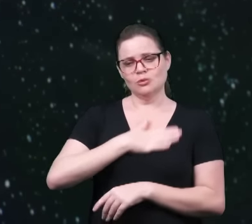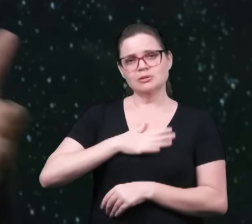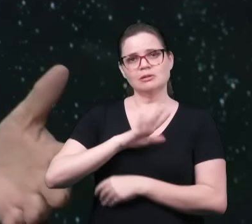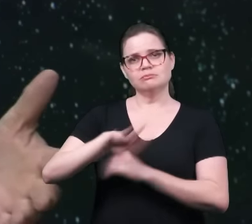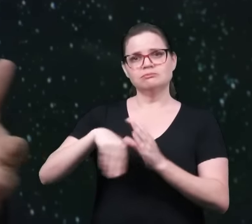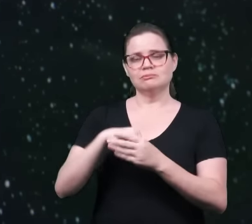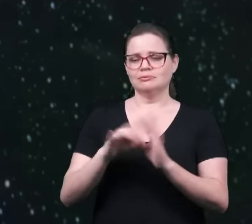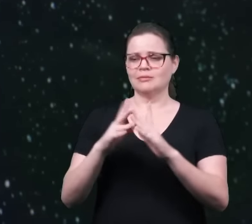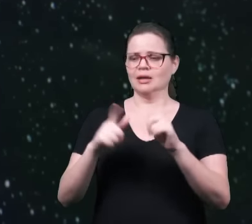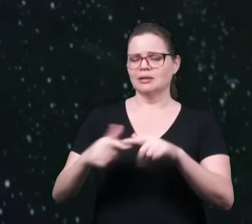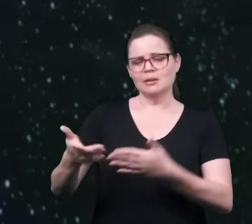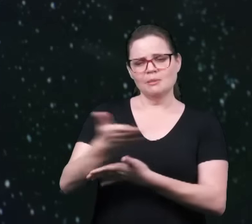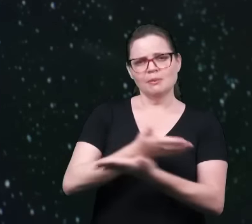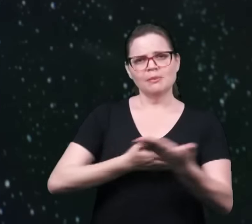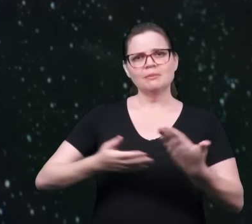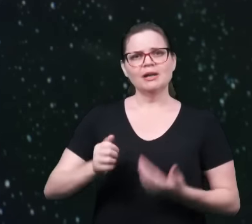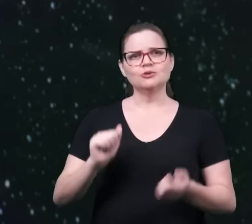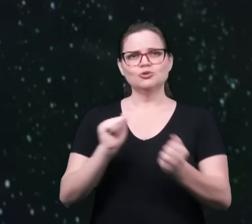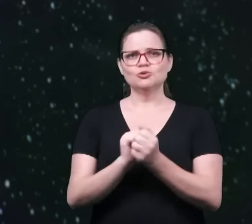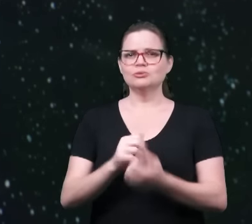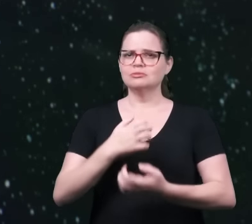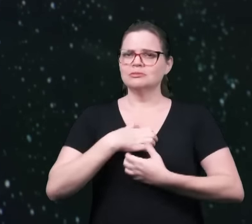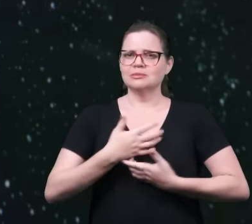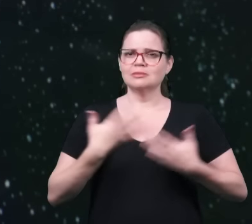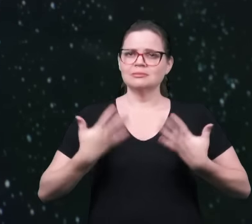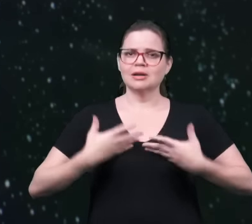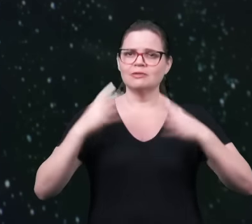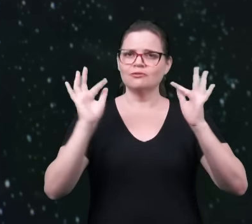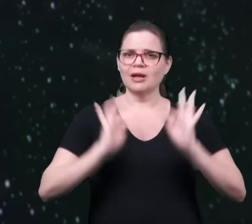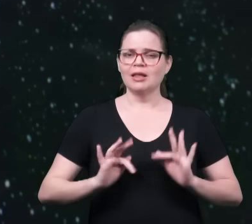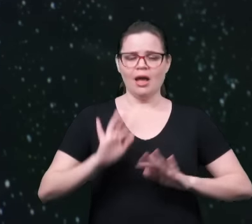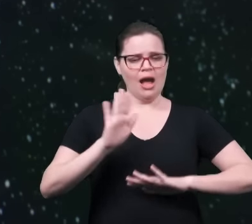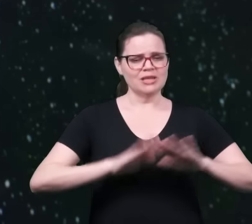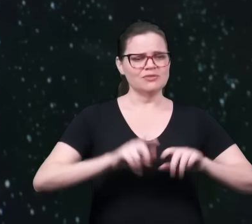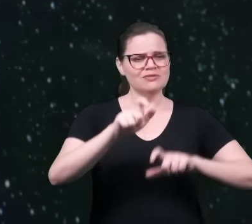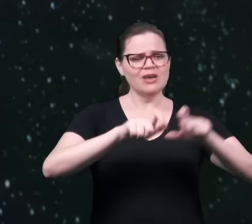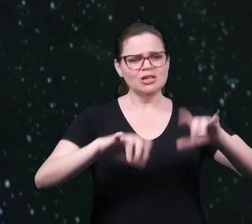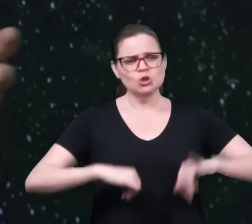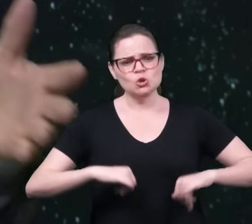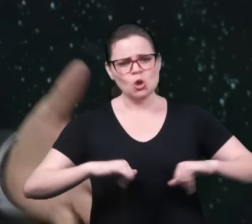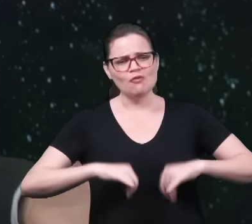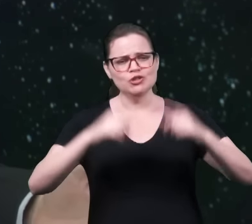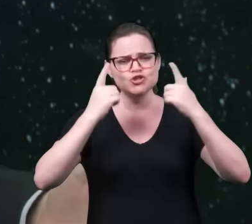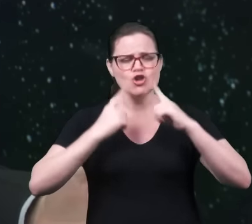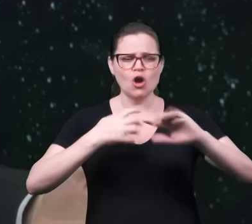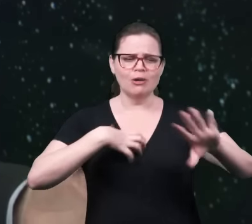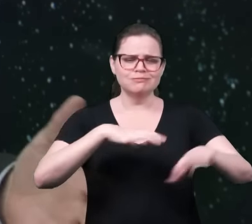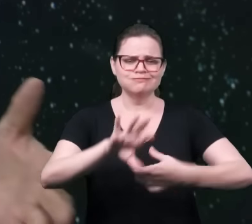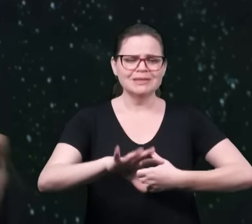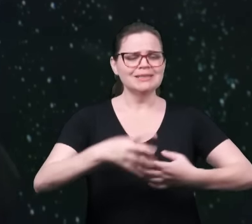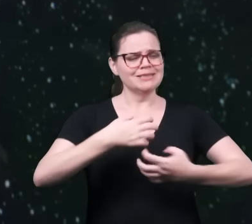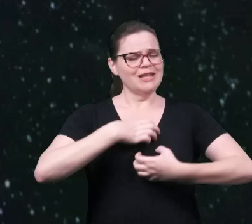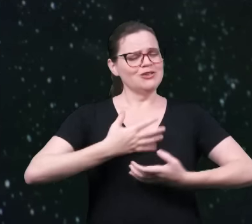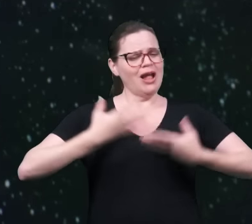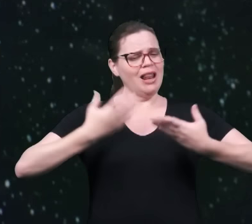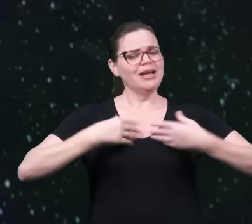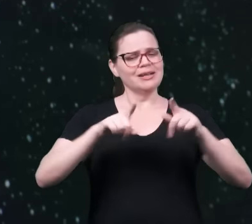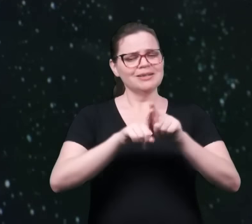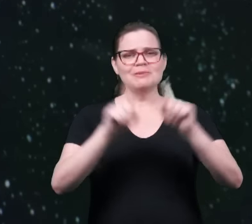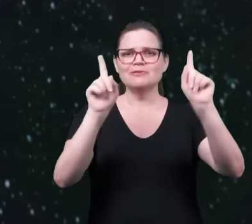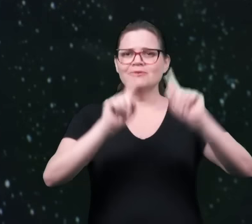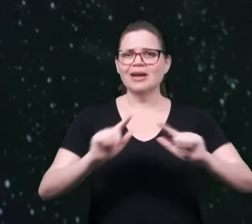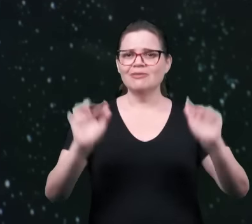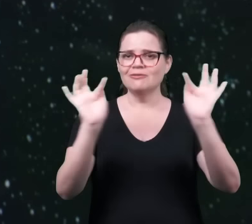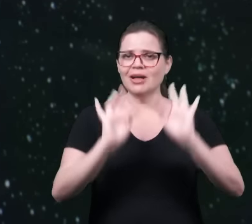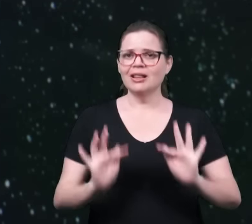igreja, com os nossos Bendito irmãos. Seja né? o Senhor. Às vezes chorando com os que estão chorando e às vezes se alegrando com os que estão alegres, mas vivendo em comunhão.